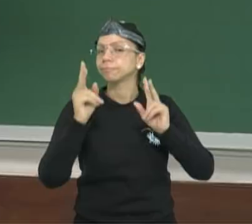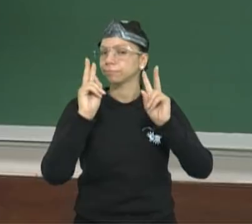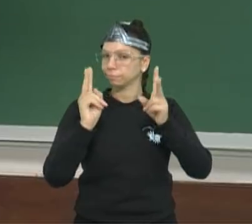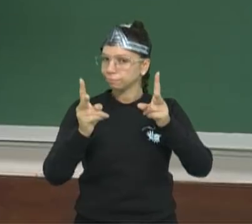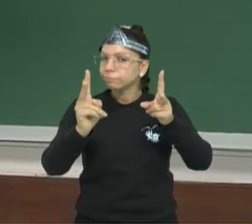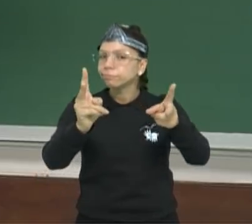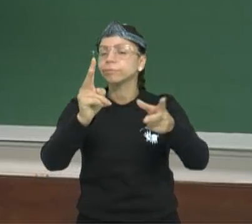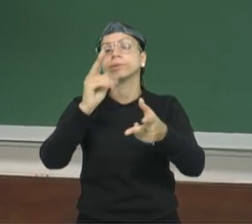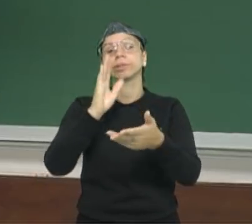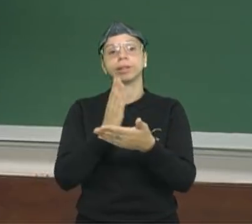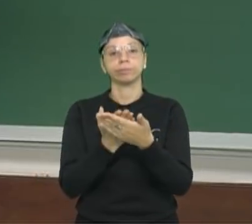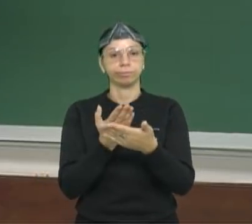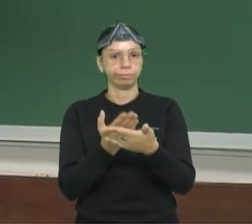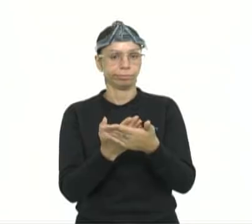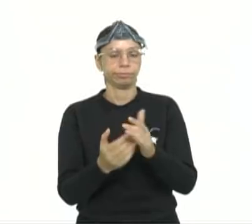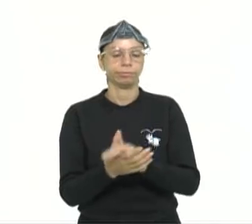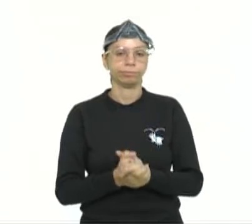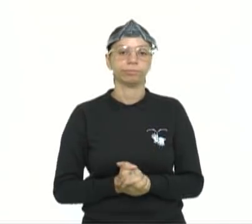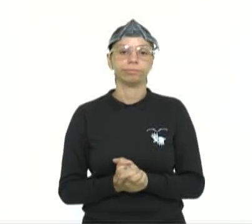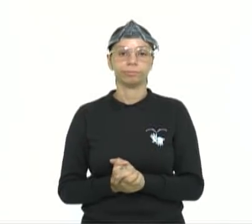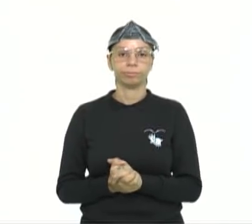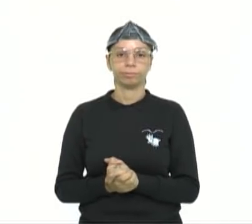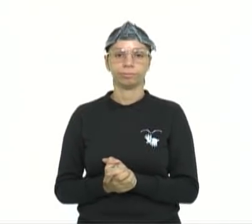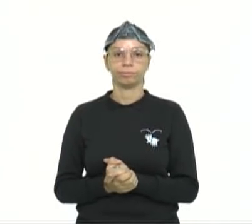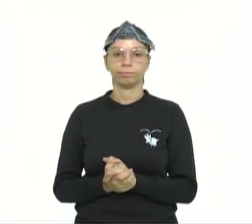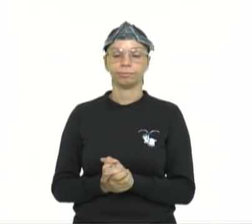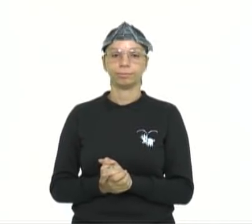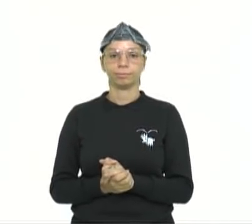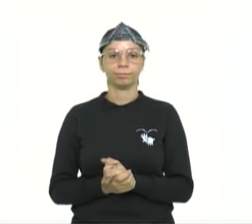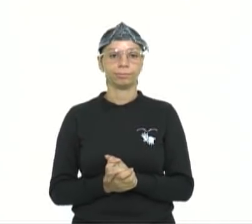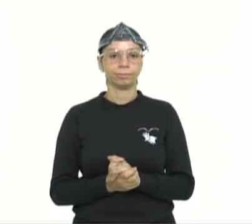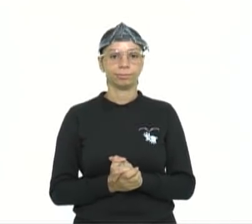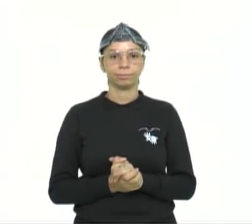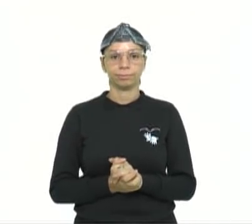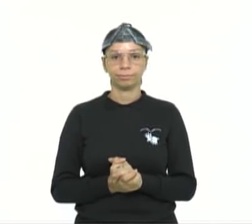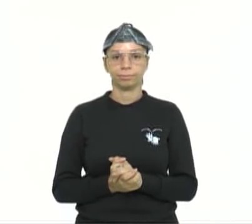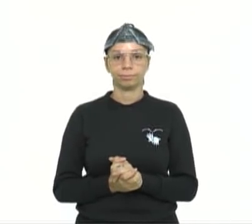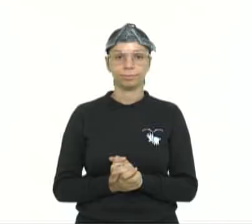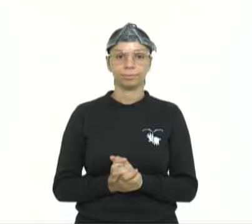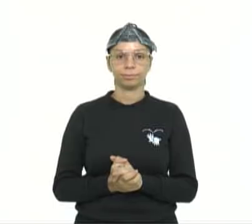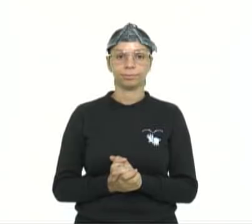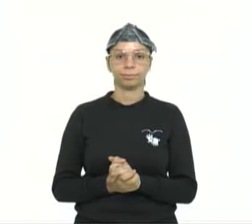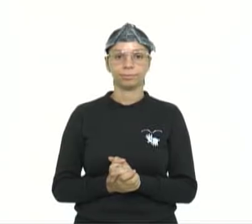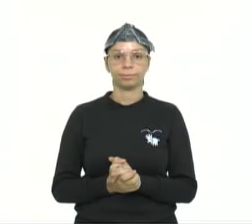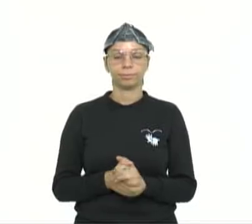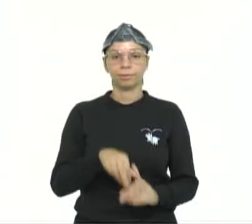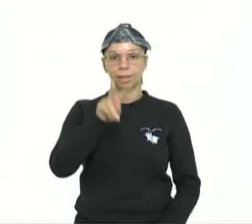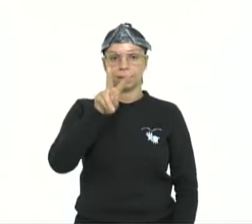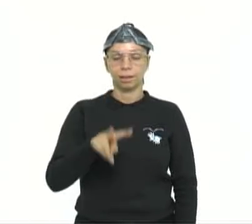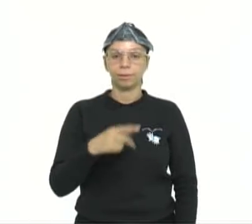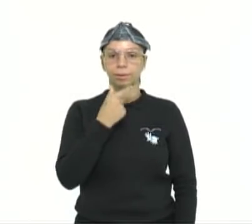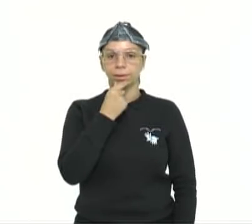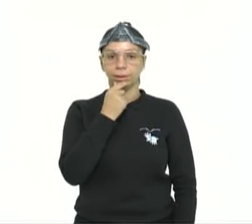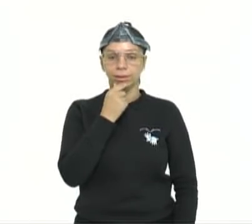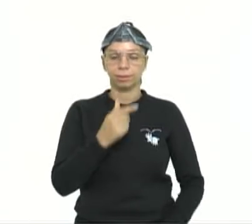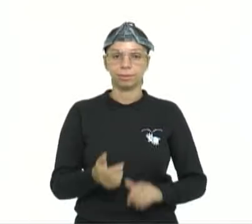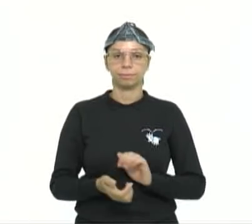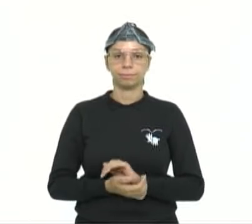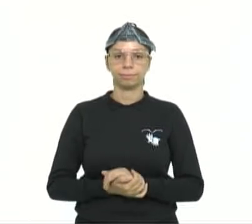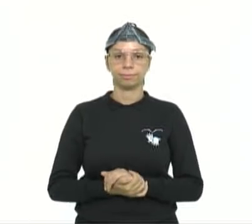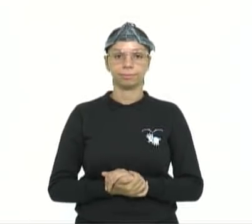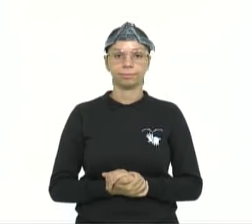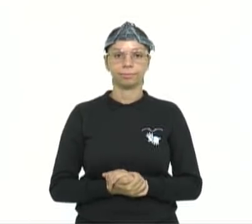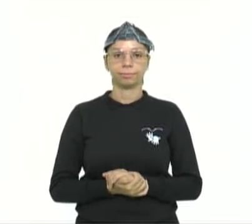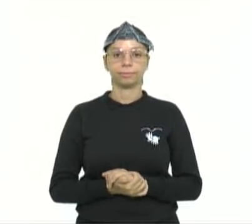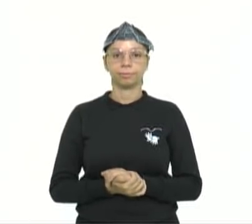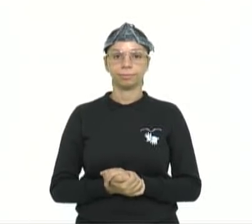lembra? They are short series of funny drawings with a small amount of writing published in newspaper,